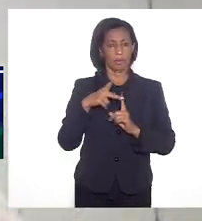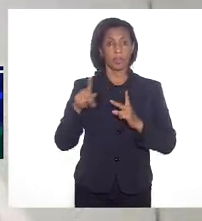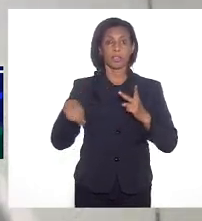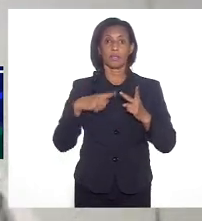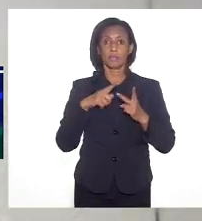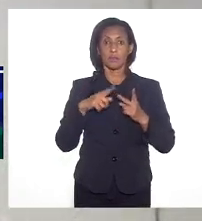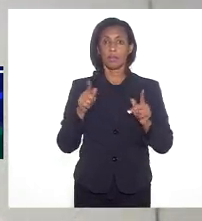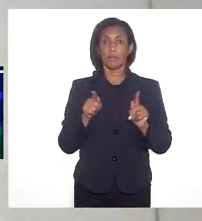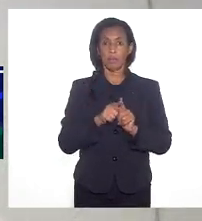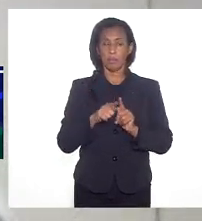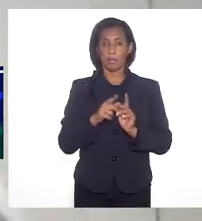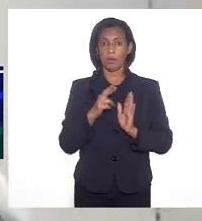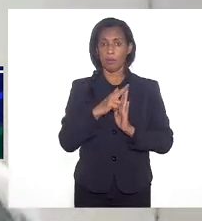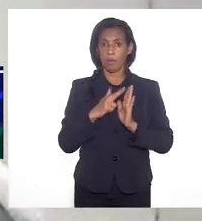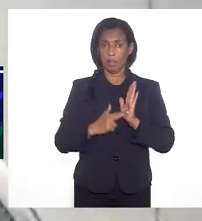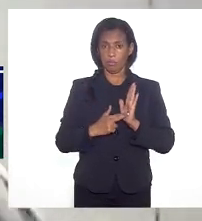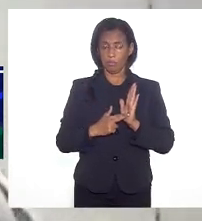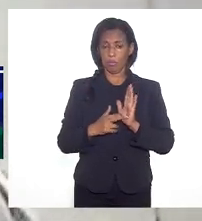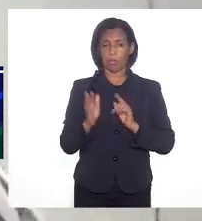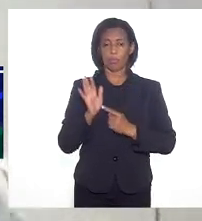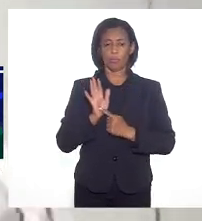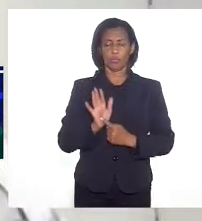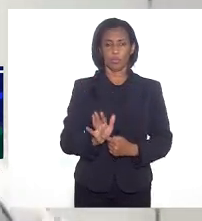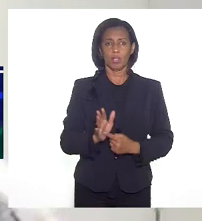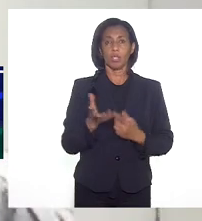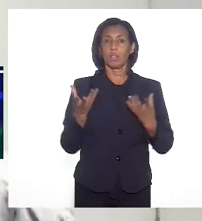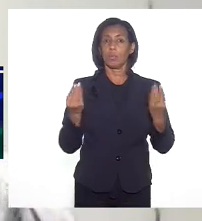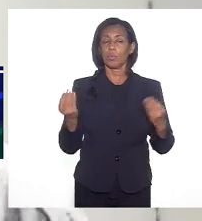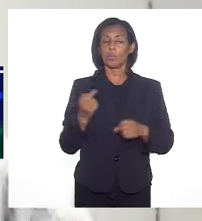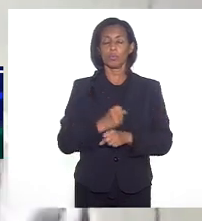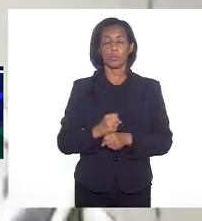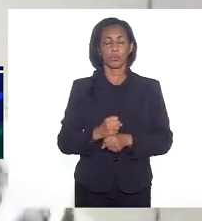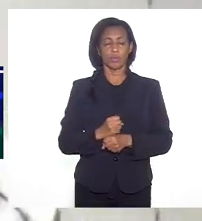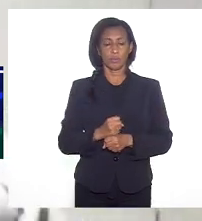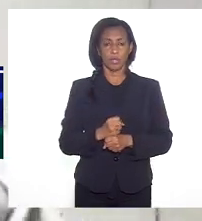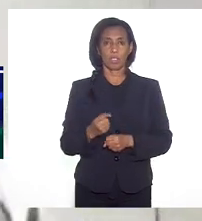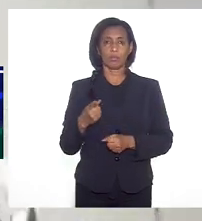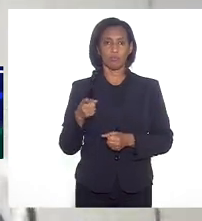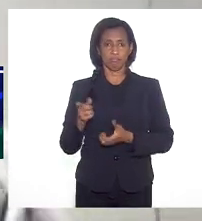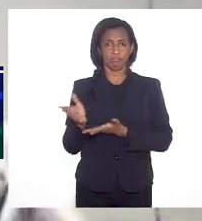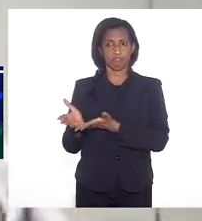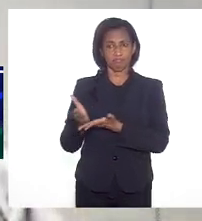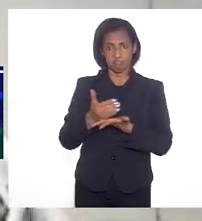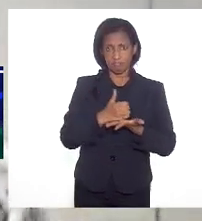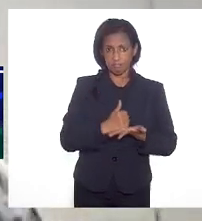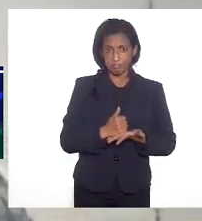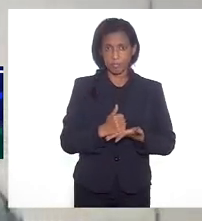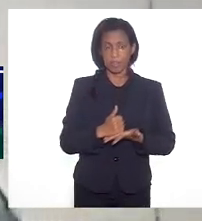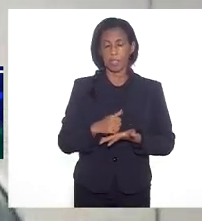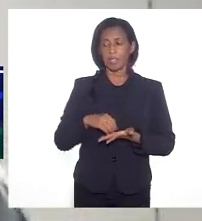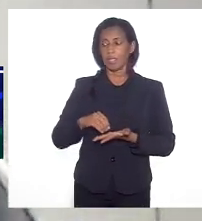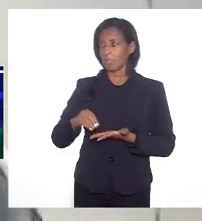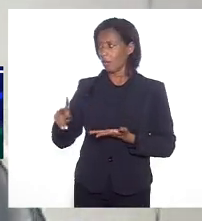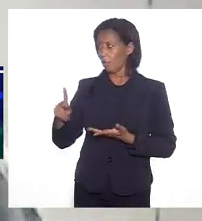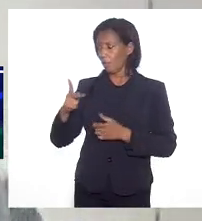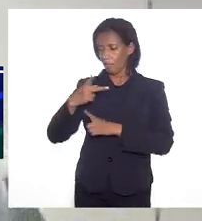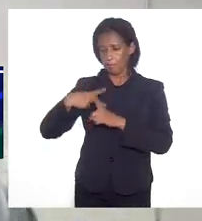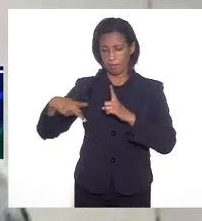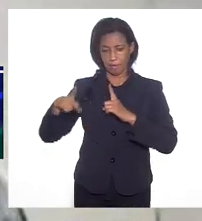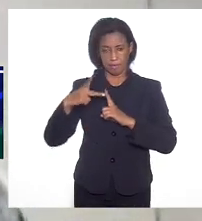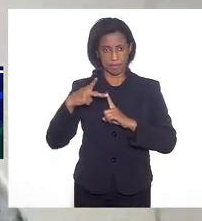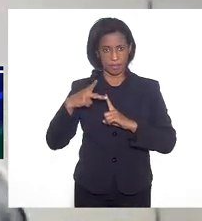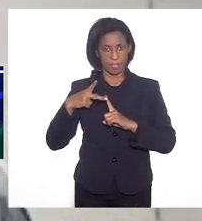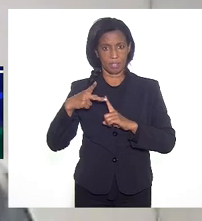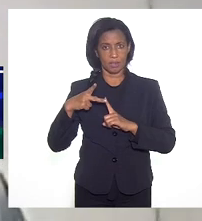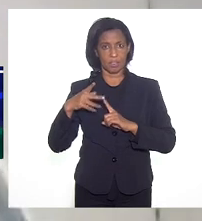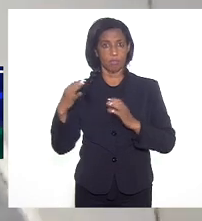elemento que o nosso relatório mostrou é que durante muitos anos esses recursos que foram encaminhados para o Rio Previdência justamente